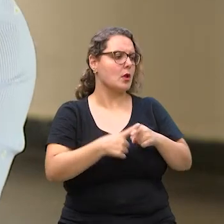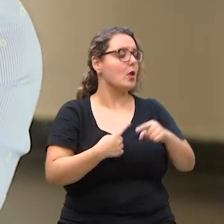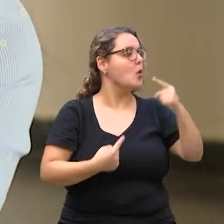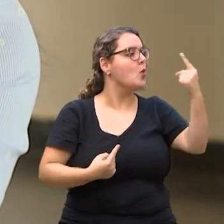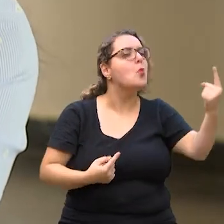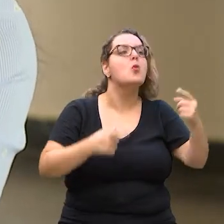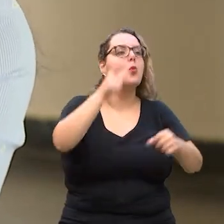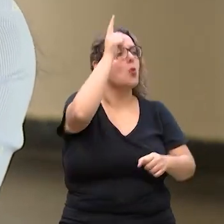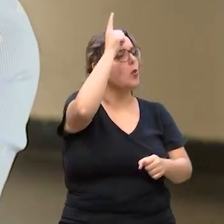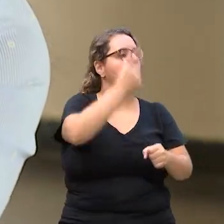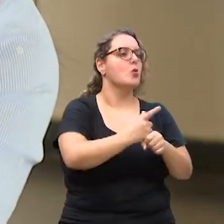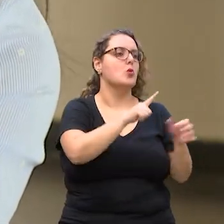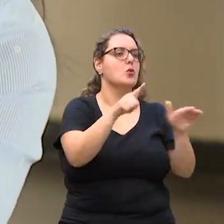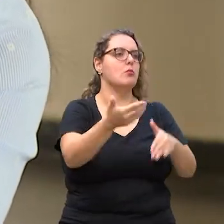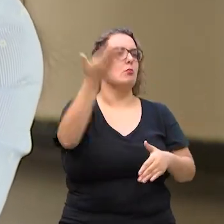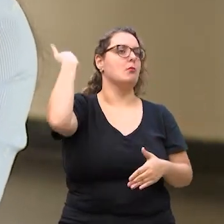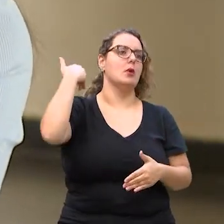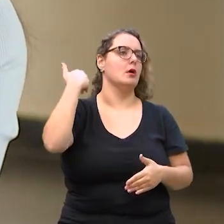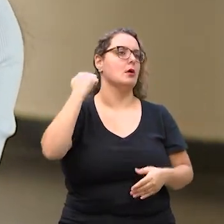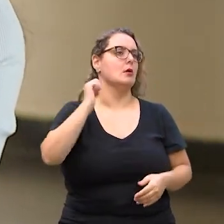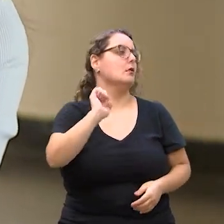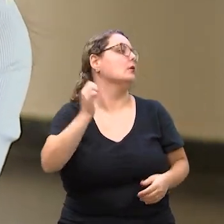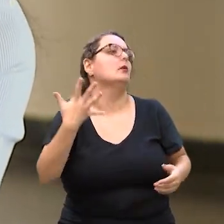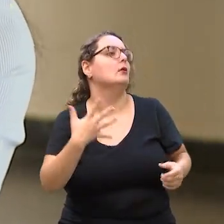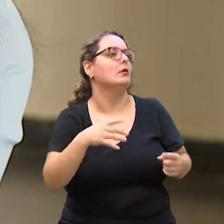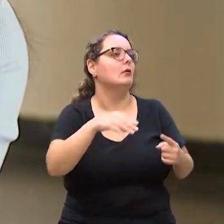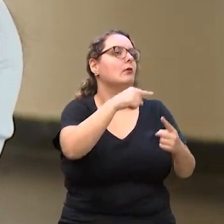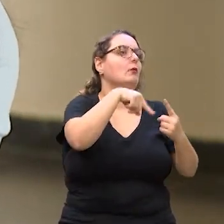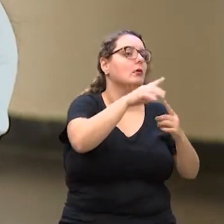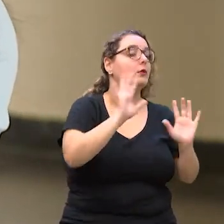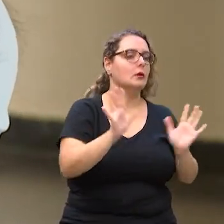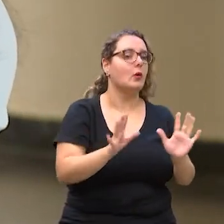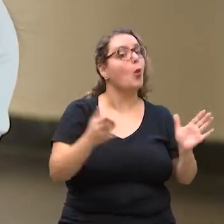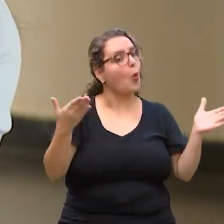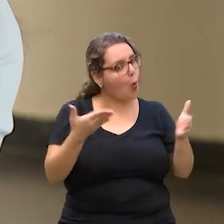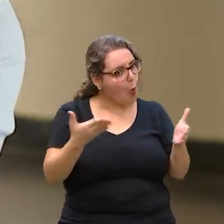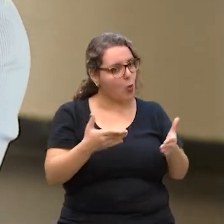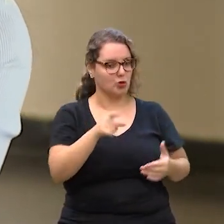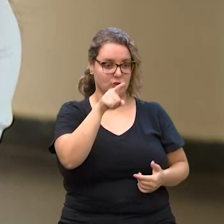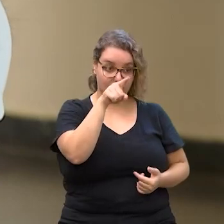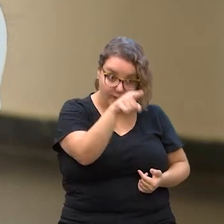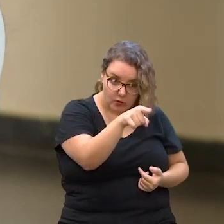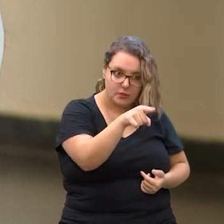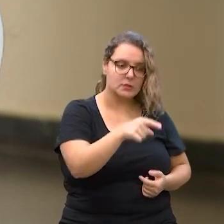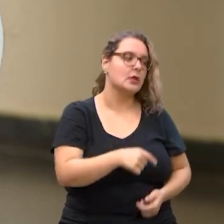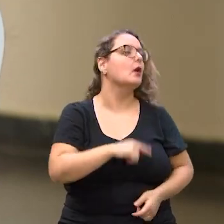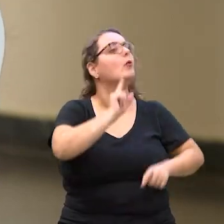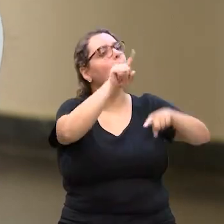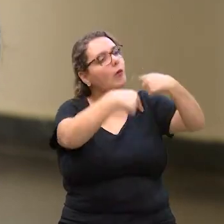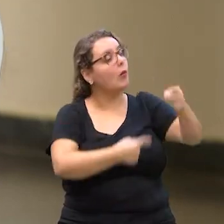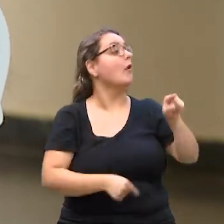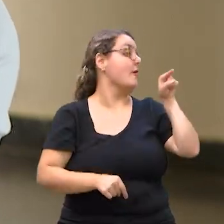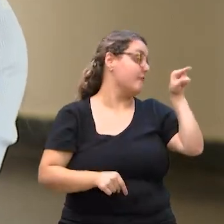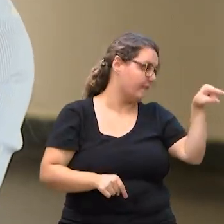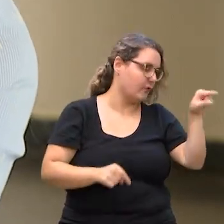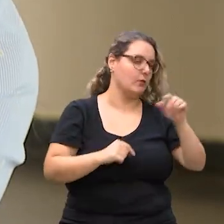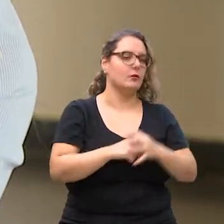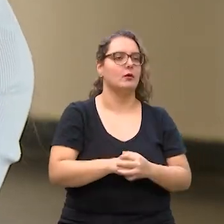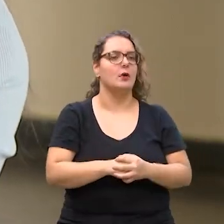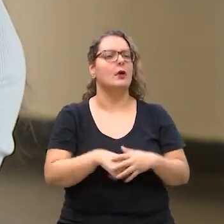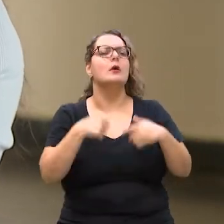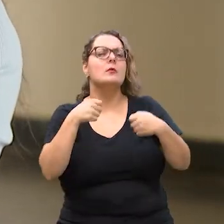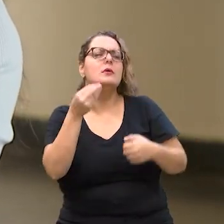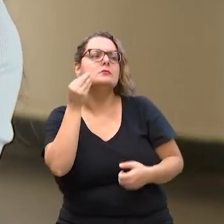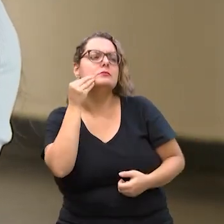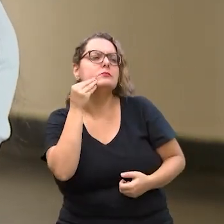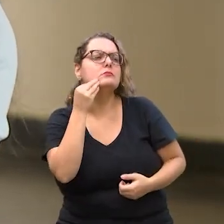porque um é o líder, foi o líder da semana passada, que as coisas têm que girar em torno dele de novo. Não, agora vai mudar e é outro, né? Então, eu acho que ele